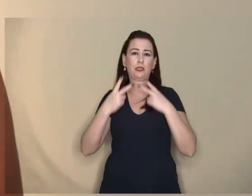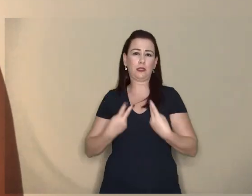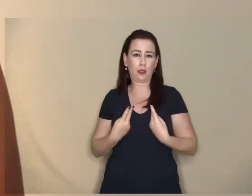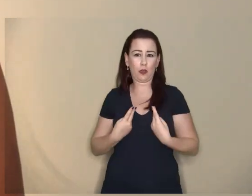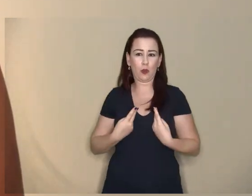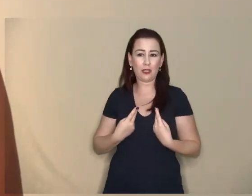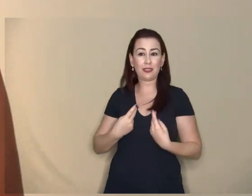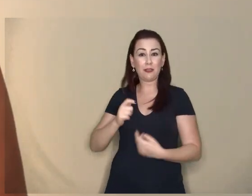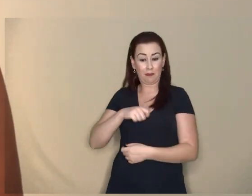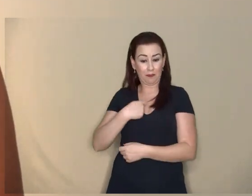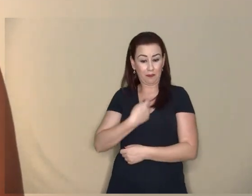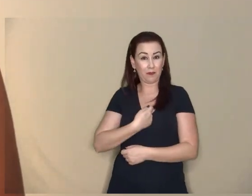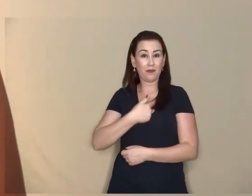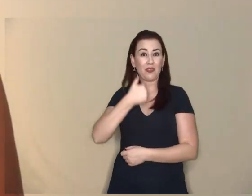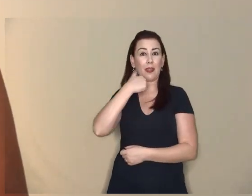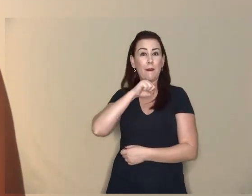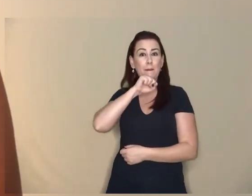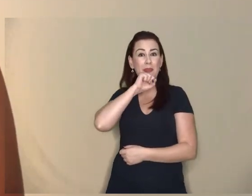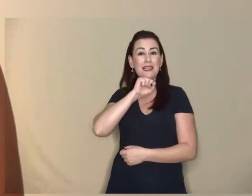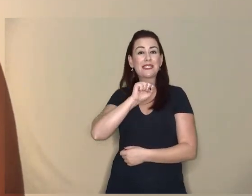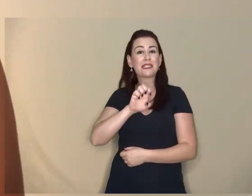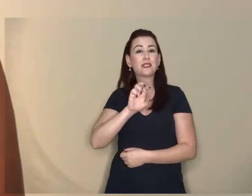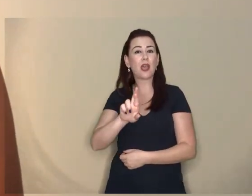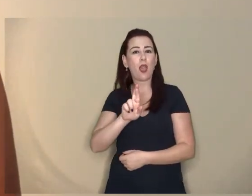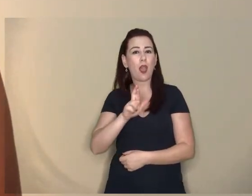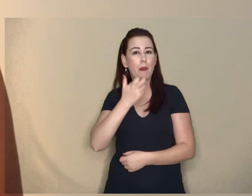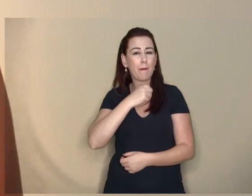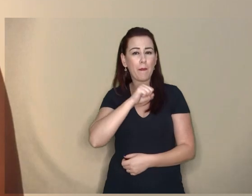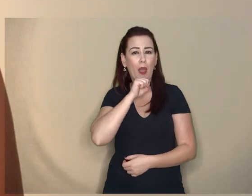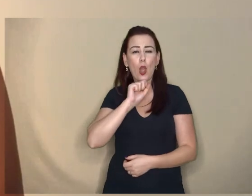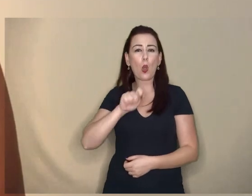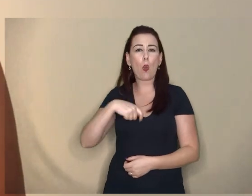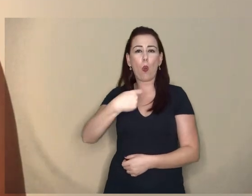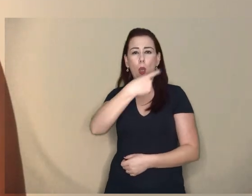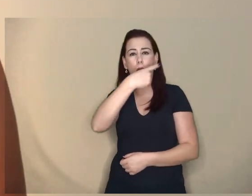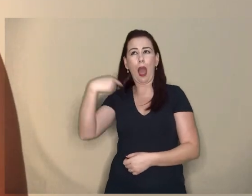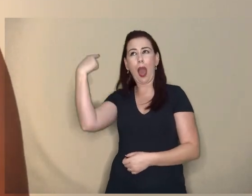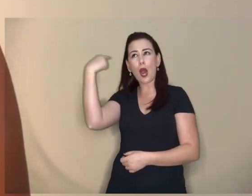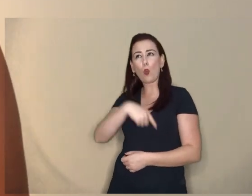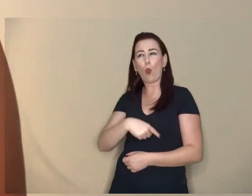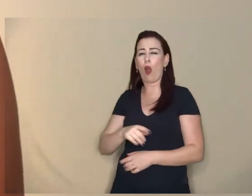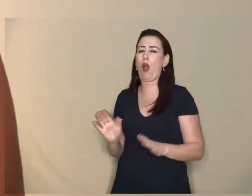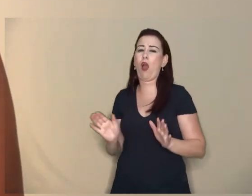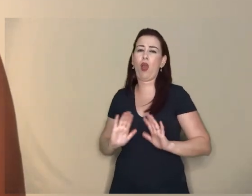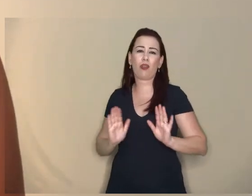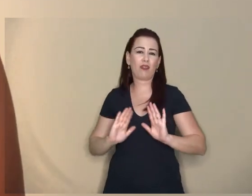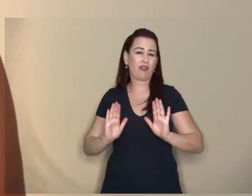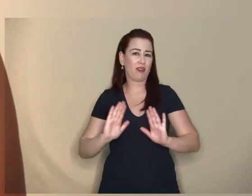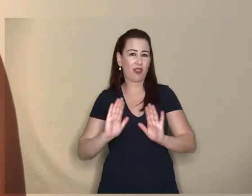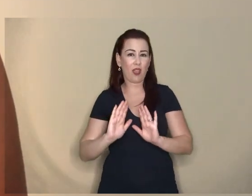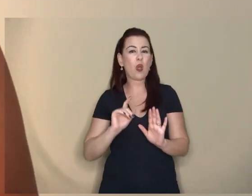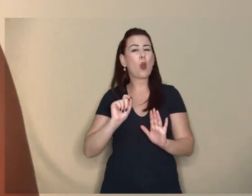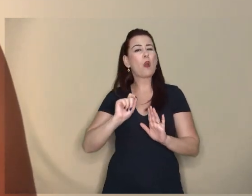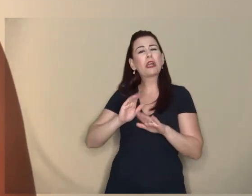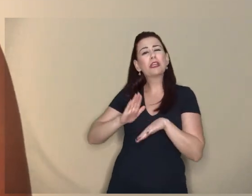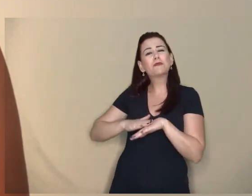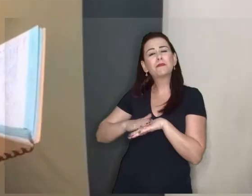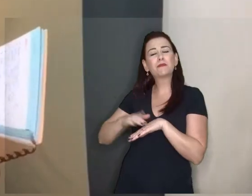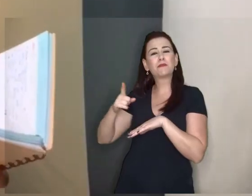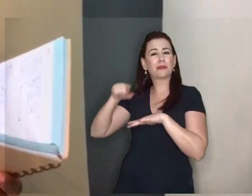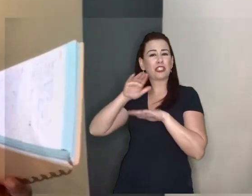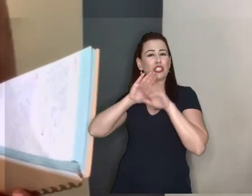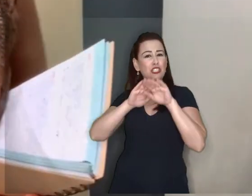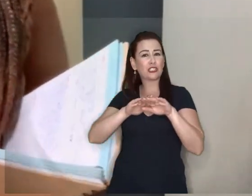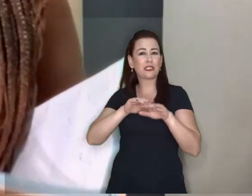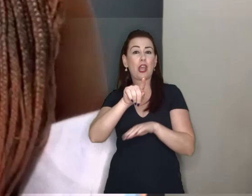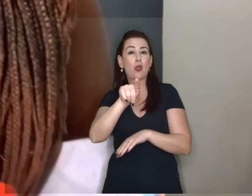conta. Independente do que te disseram, do que você precisa ou não fazer, você sendo autêntica, sabendo do que você quer,